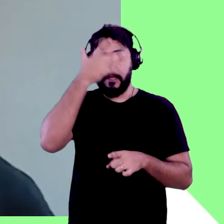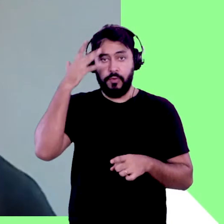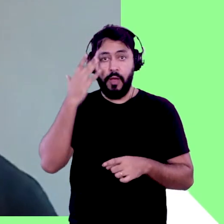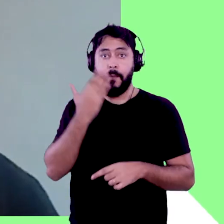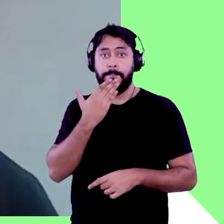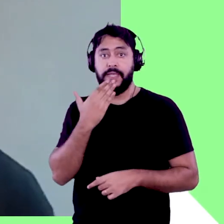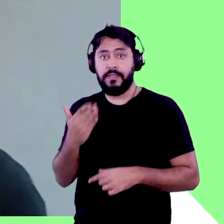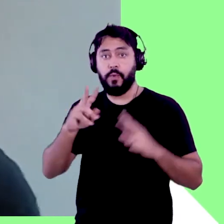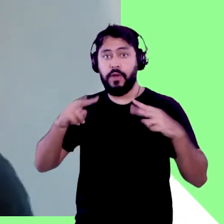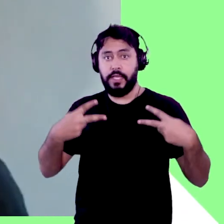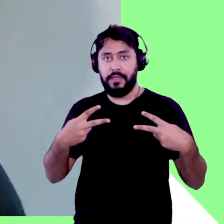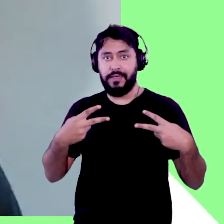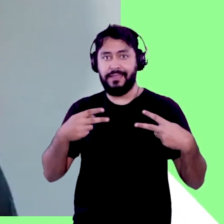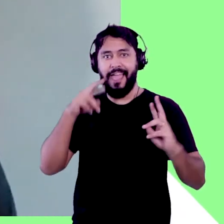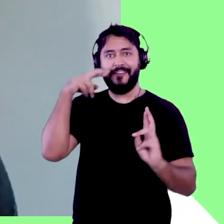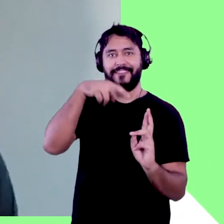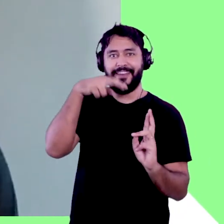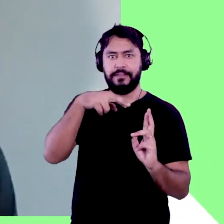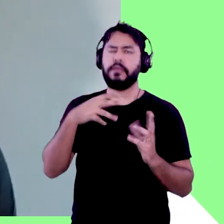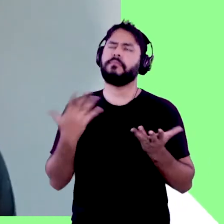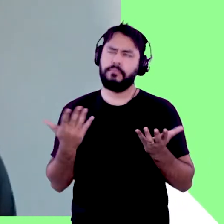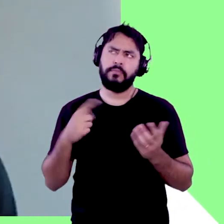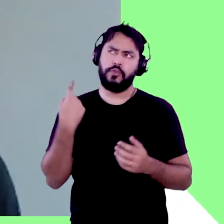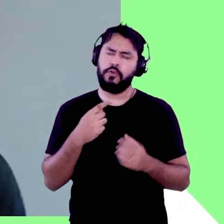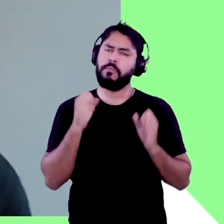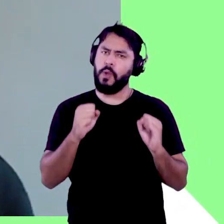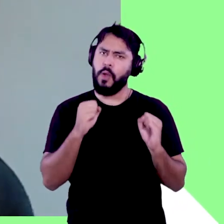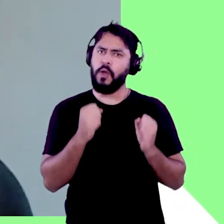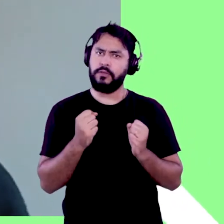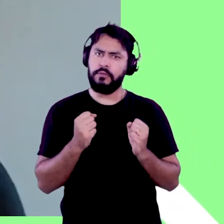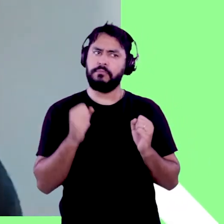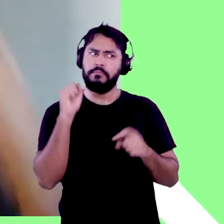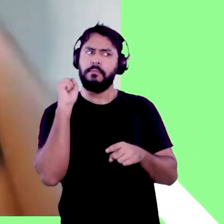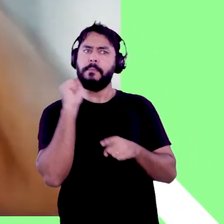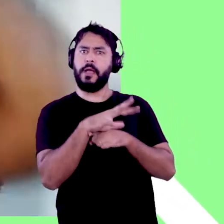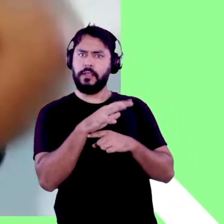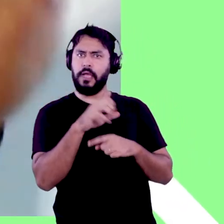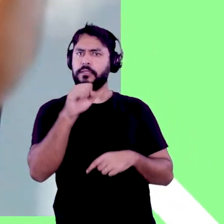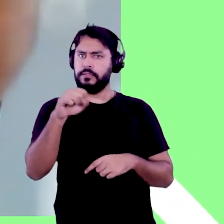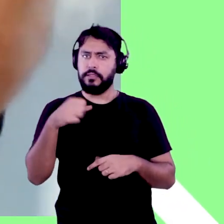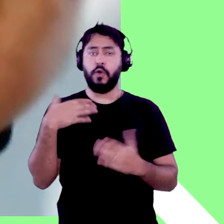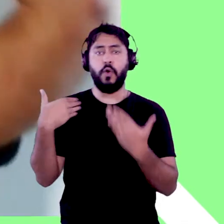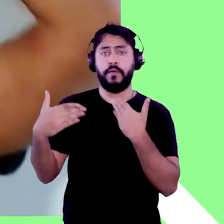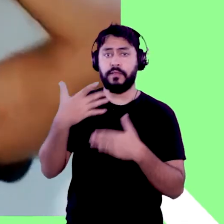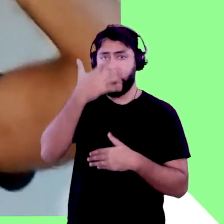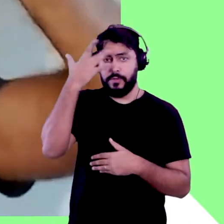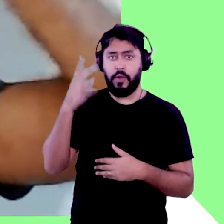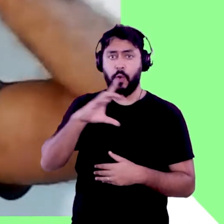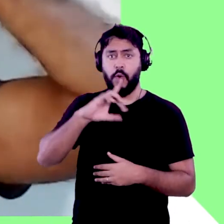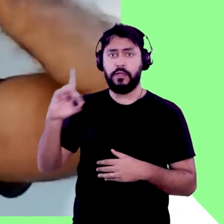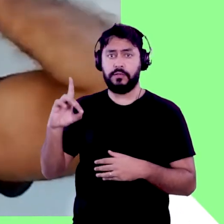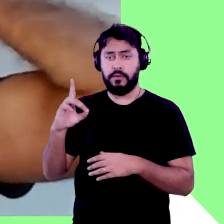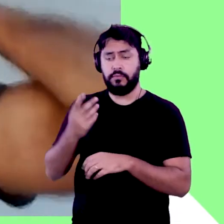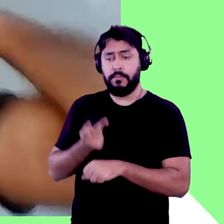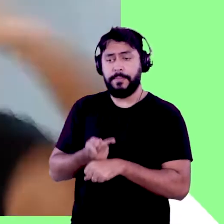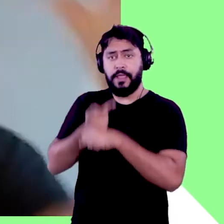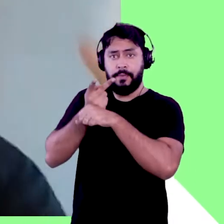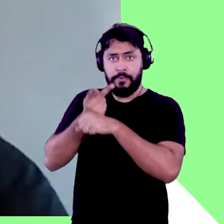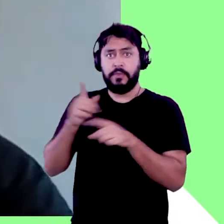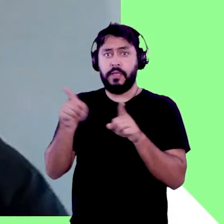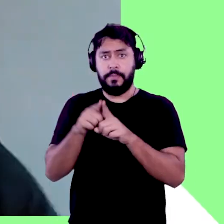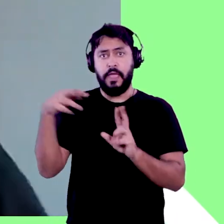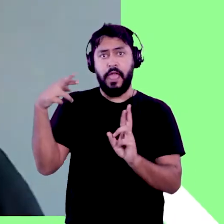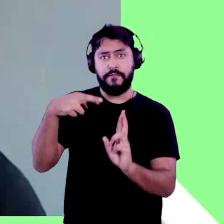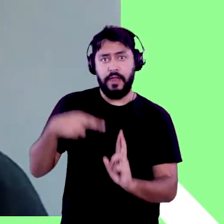pode disponibilizar, a gente pode conversar com o pessoal que é da coordenação do prêmio e mandar algumas referências do que a gente está